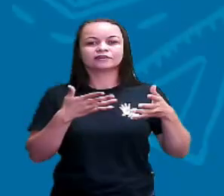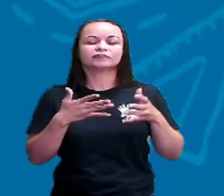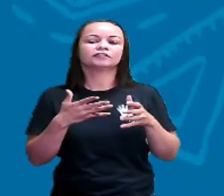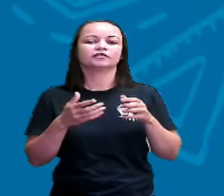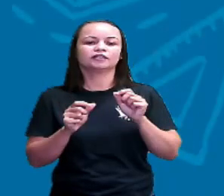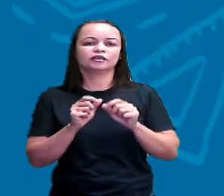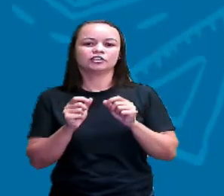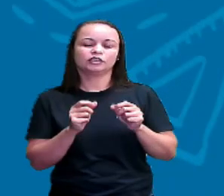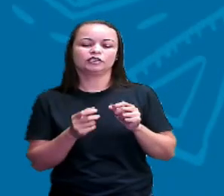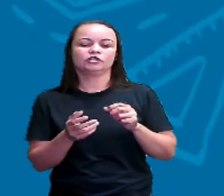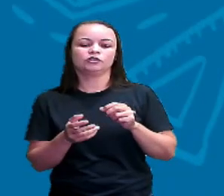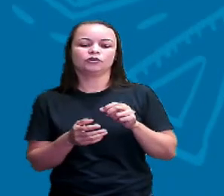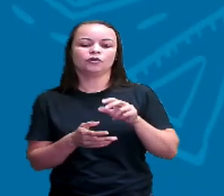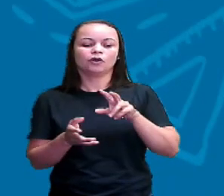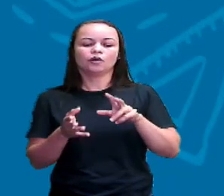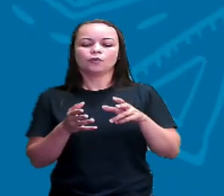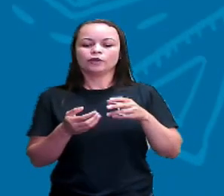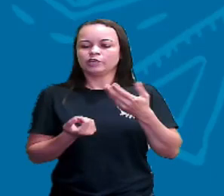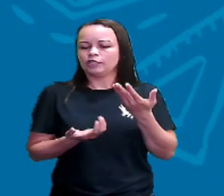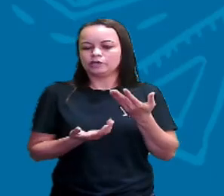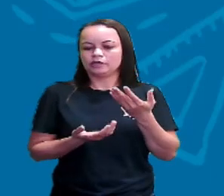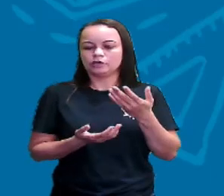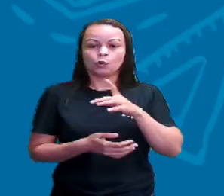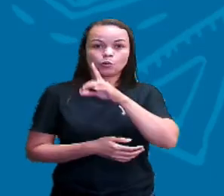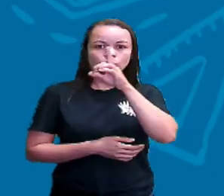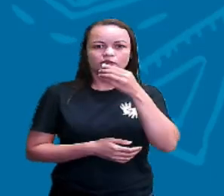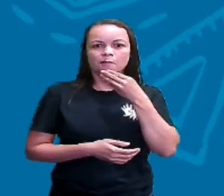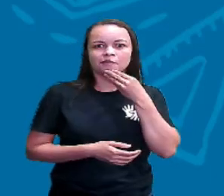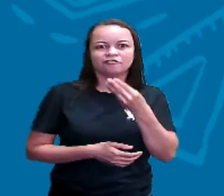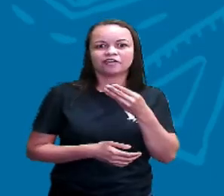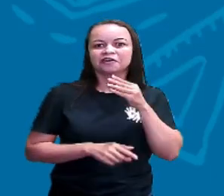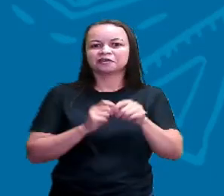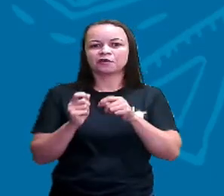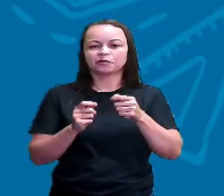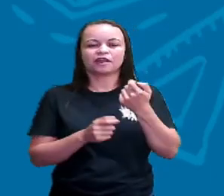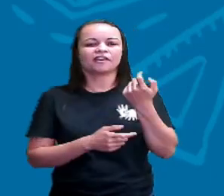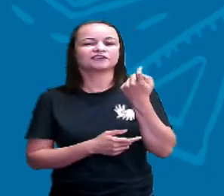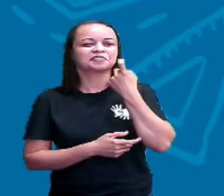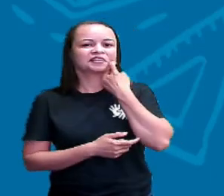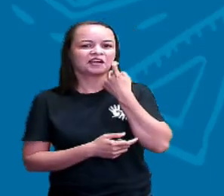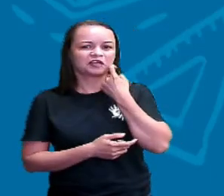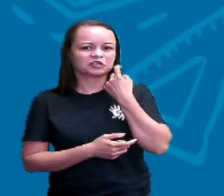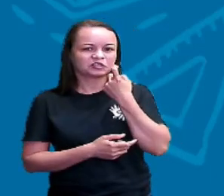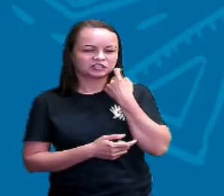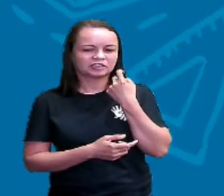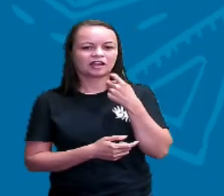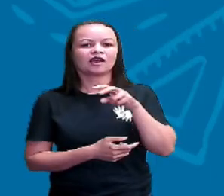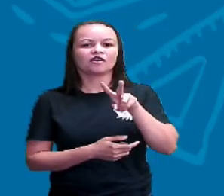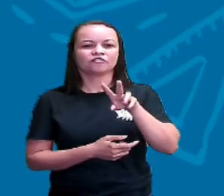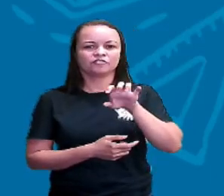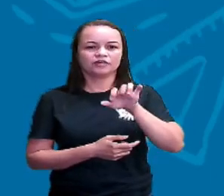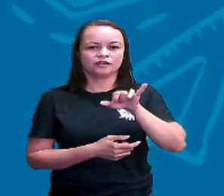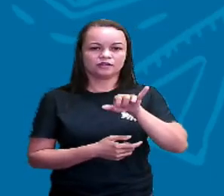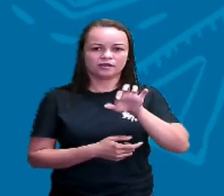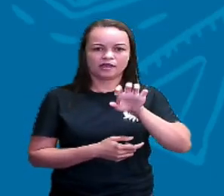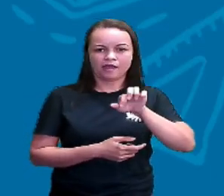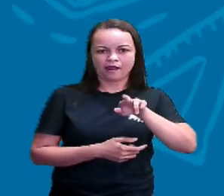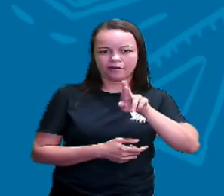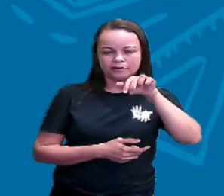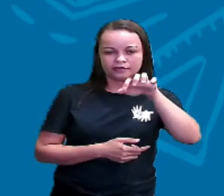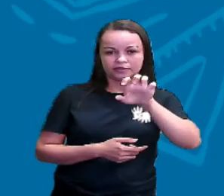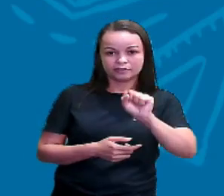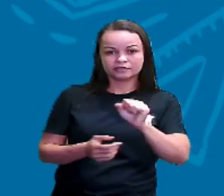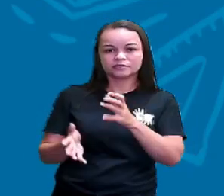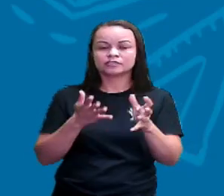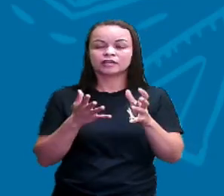viernes é o dia preferido, né? Tá chegando o final de semana, então a gente tá naquele ânimo para